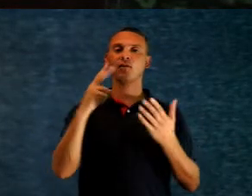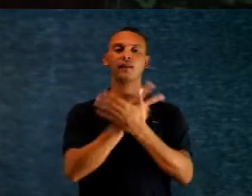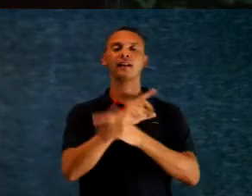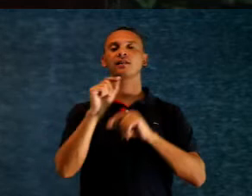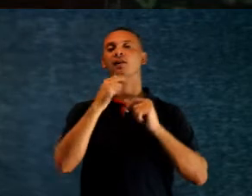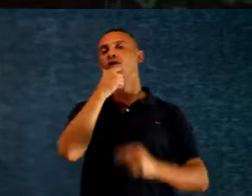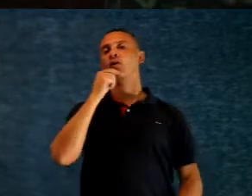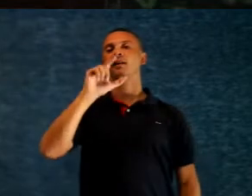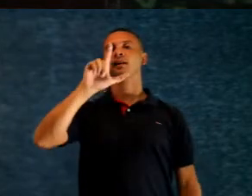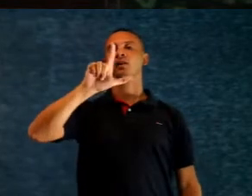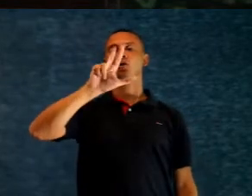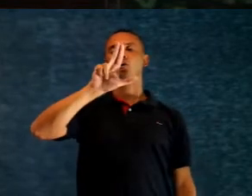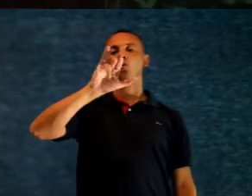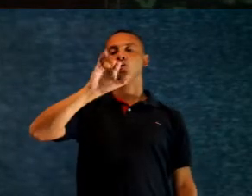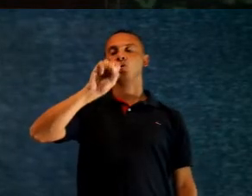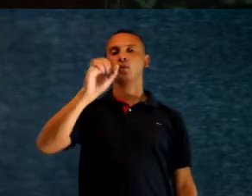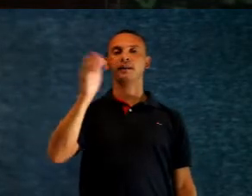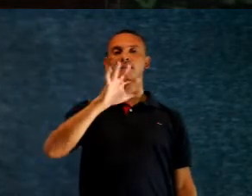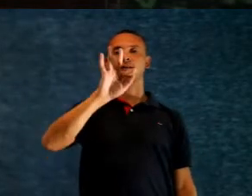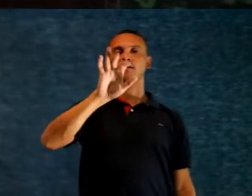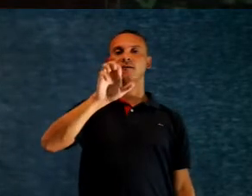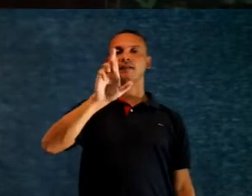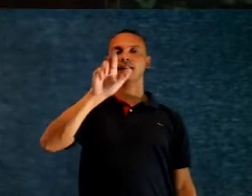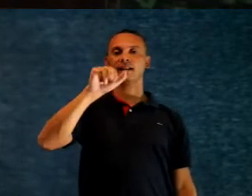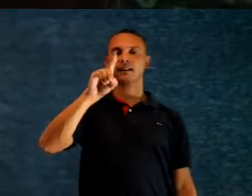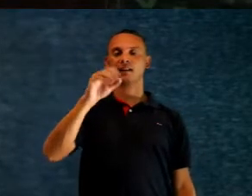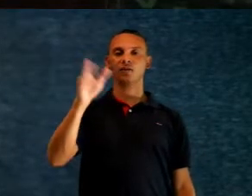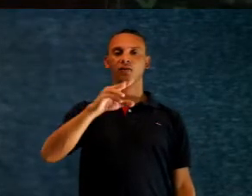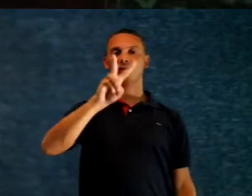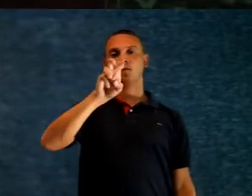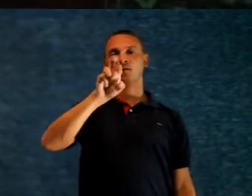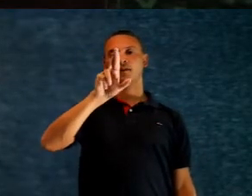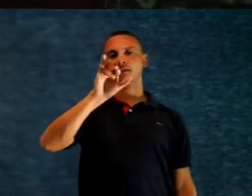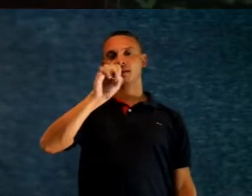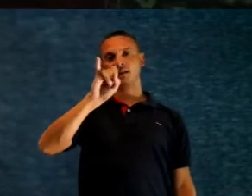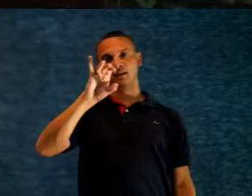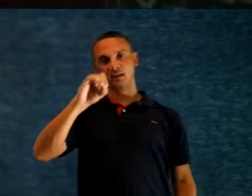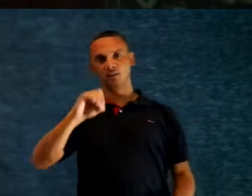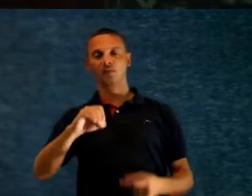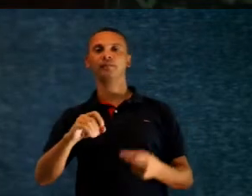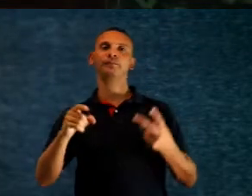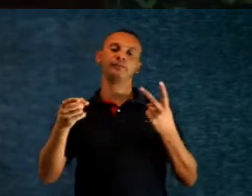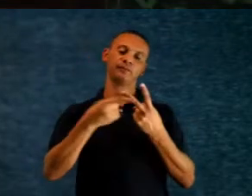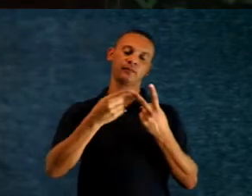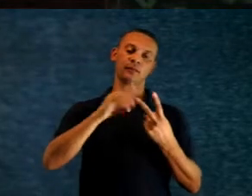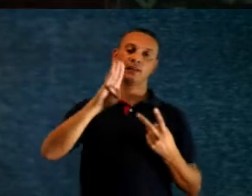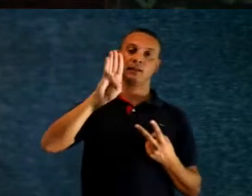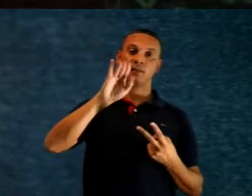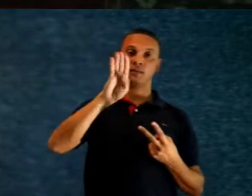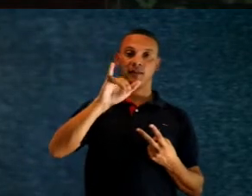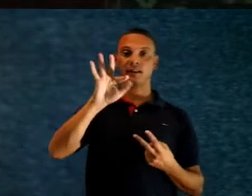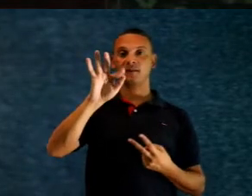Veríssimo, cujo sobrenome vem do romancista Érico, Bibi Ferreira, tão boa em cena quanto o